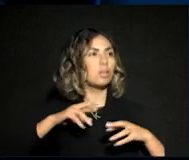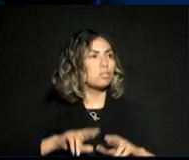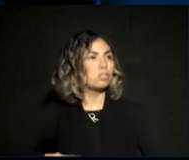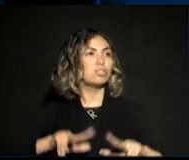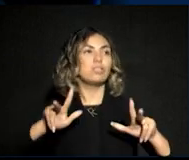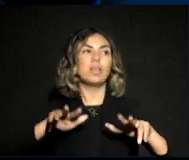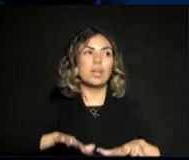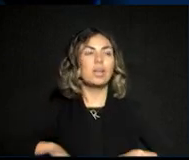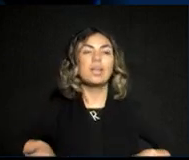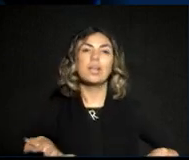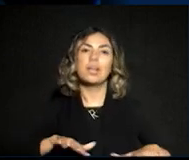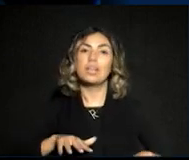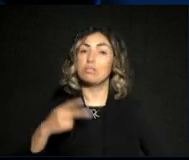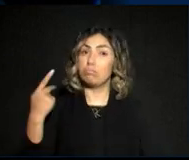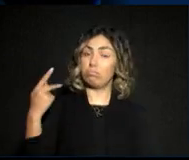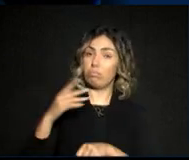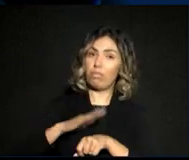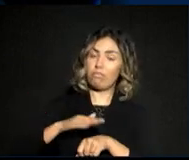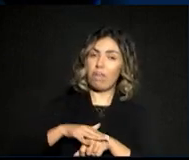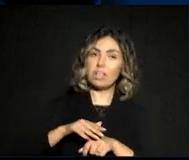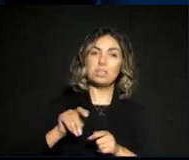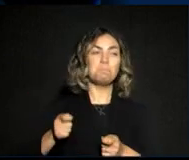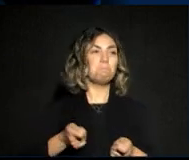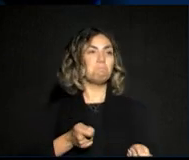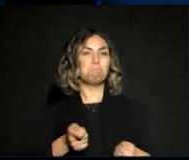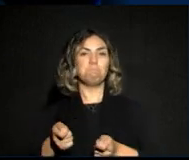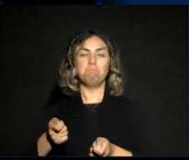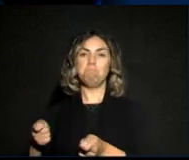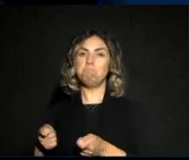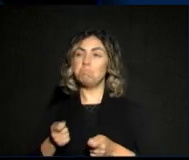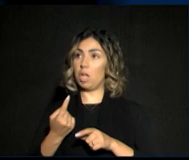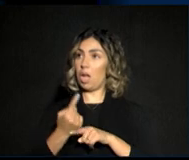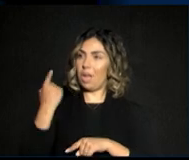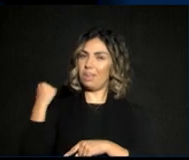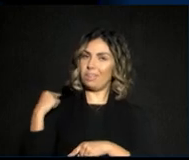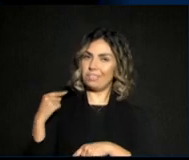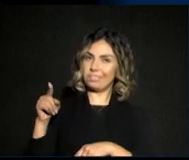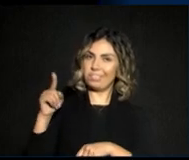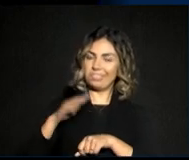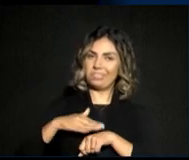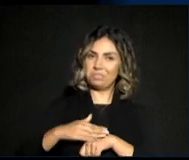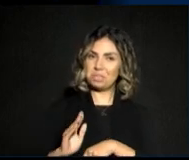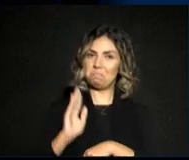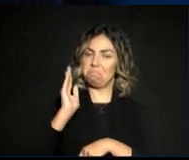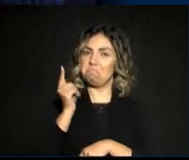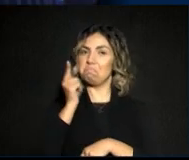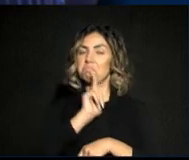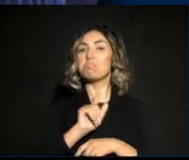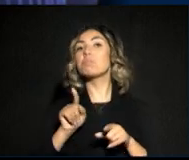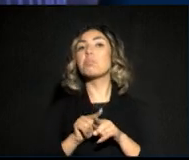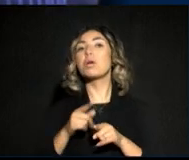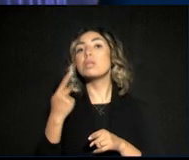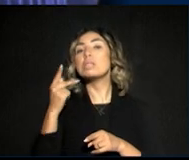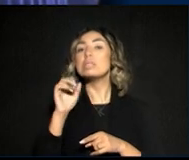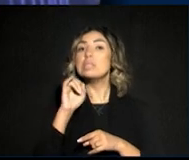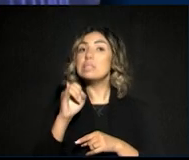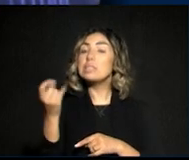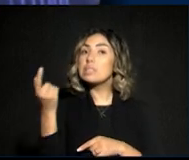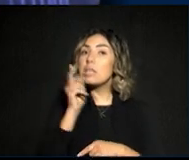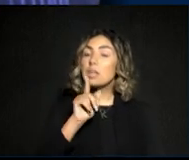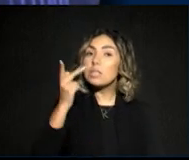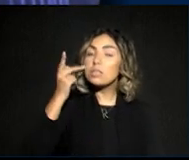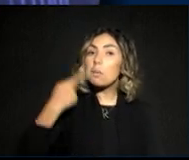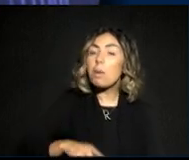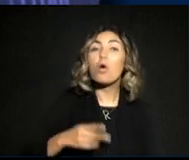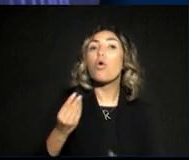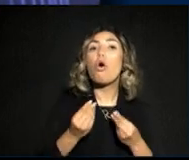tipo iniciado durante a sua gestão e como isso se conecta com a sugestão futura se for